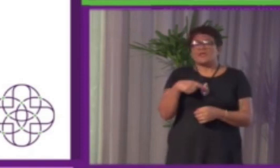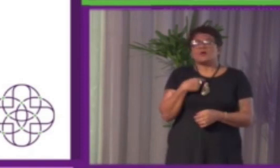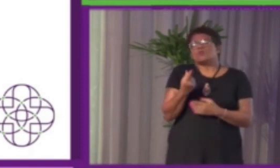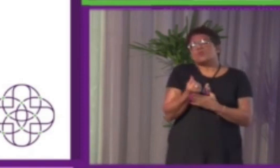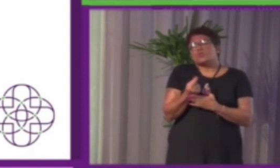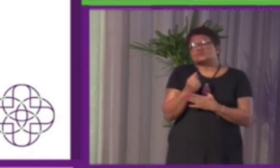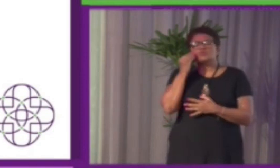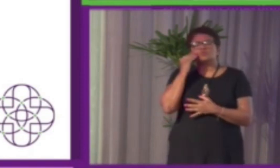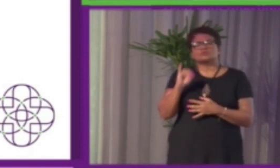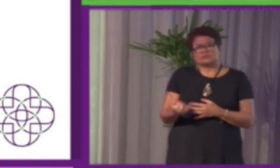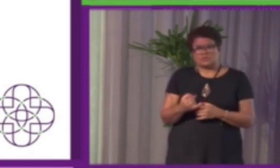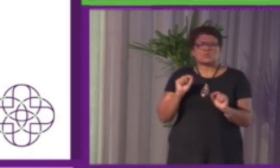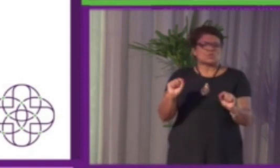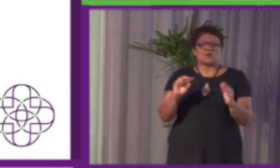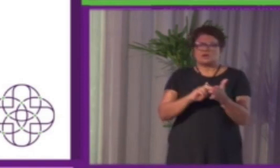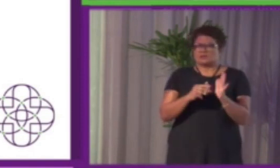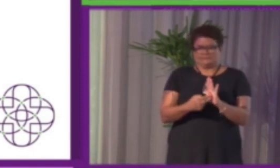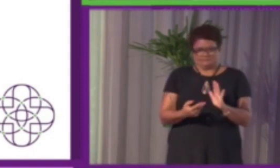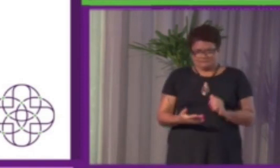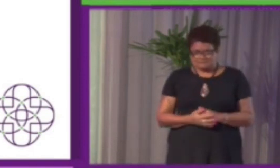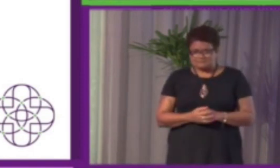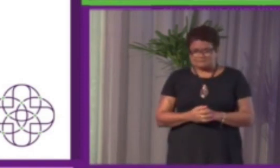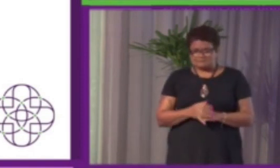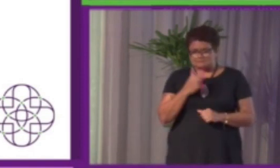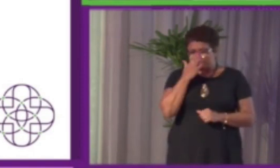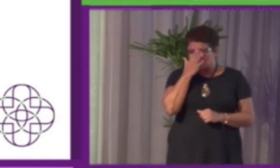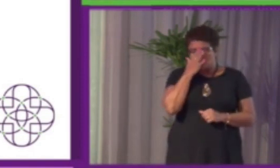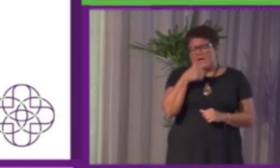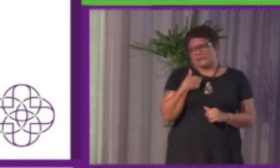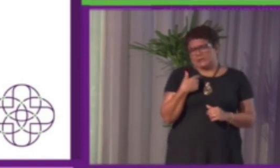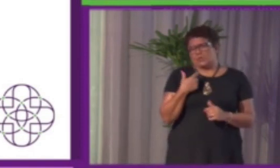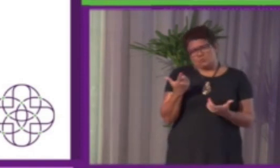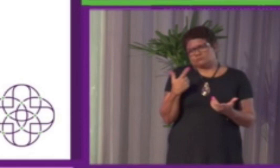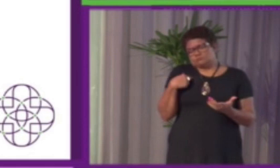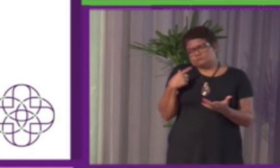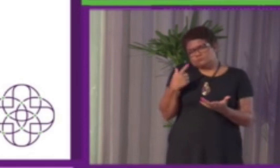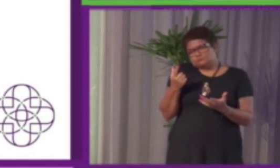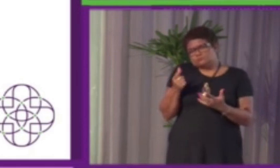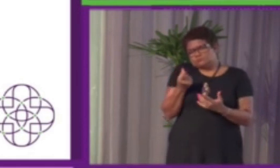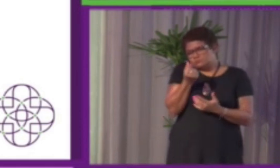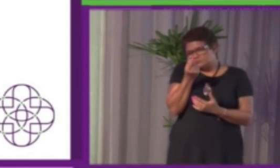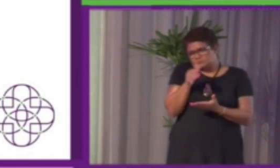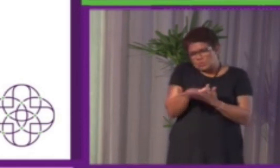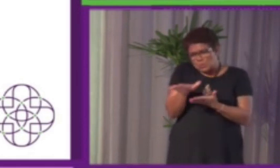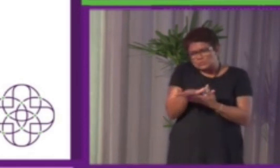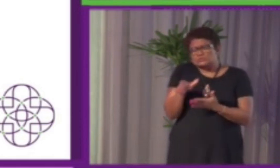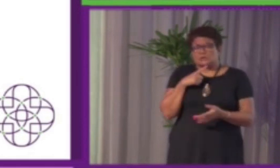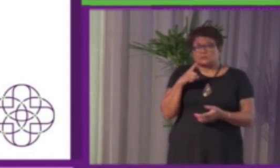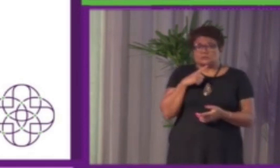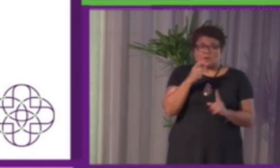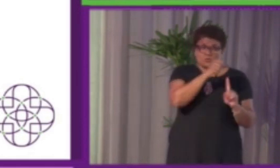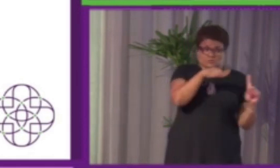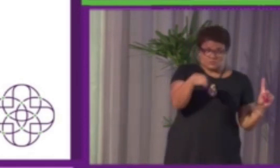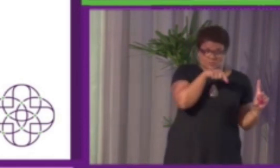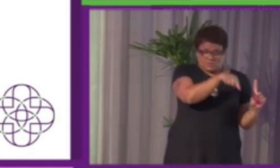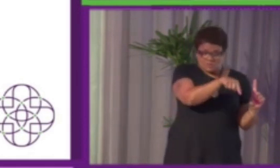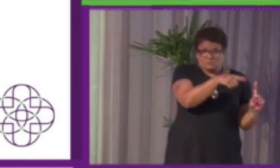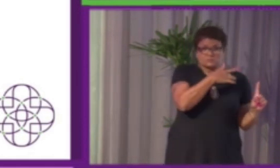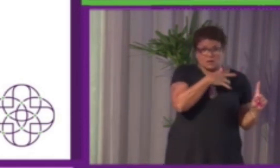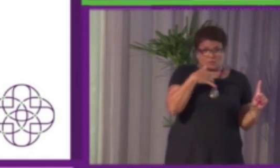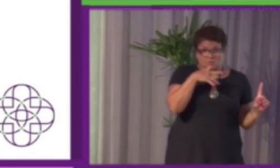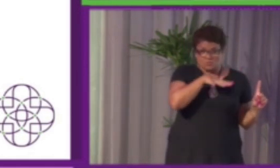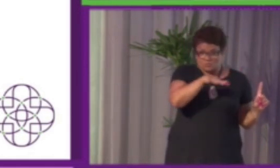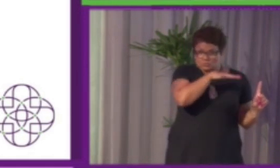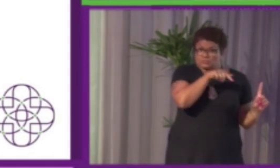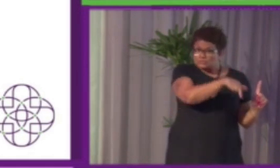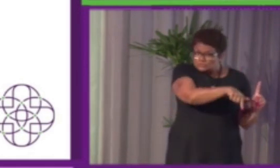E o que é o custo de oportunidade? Então, o custo de oportunidade é, trabalhando com o orçamento da saúde e